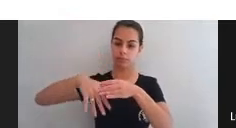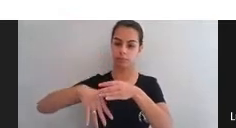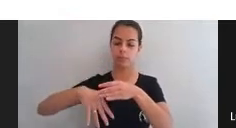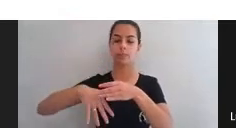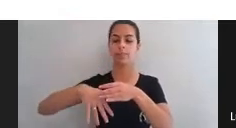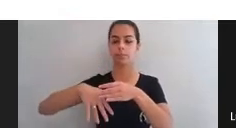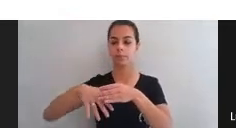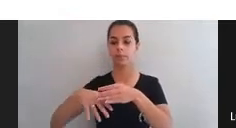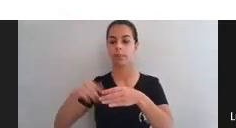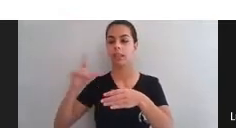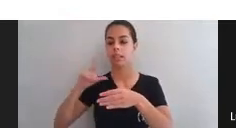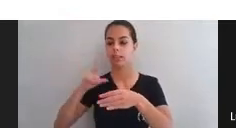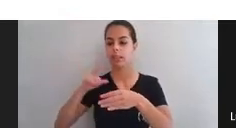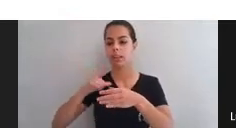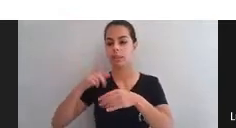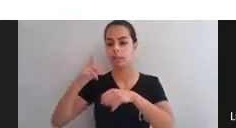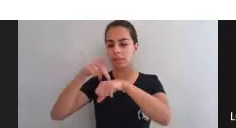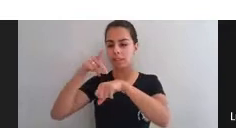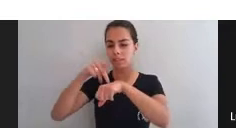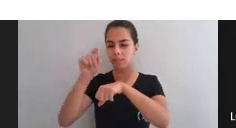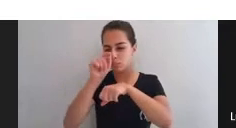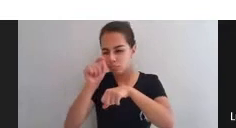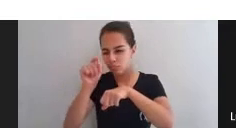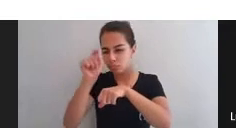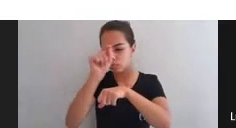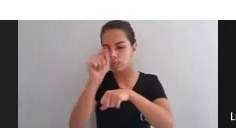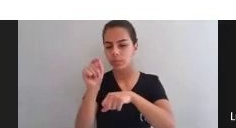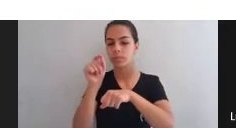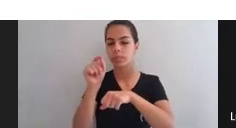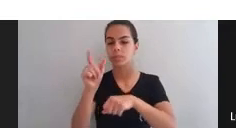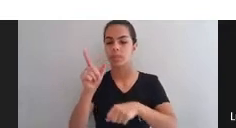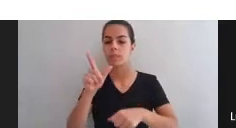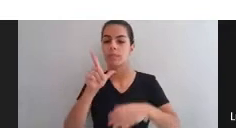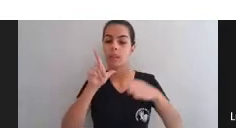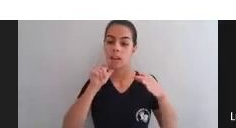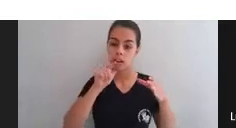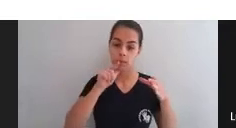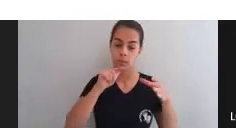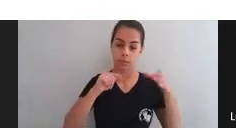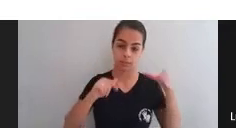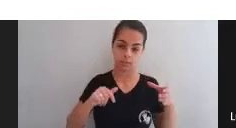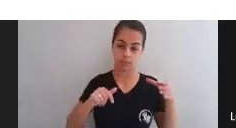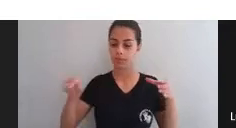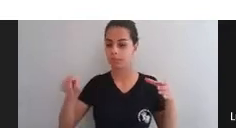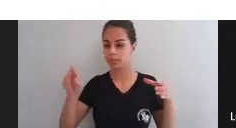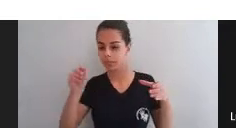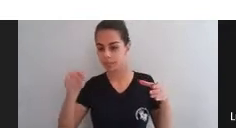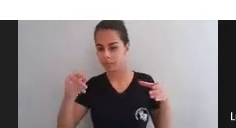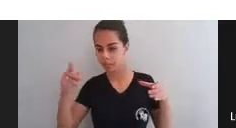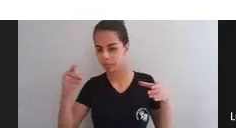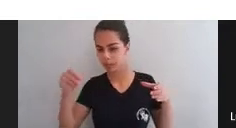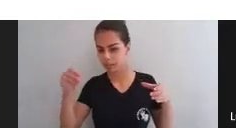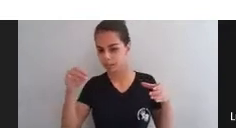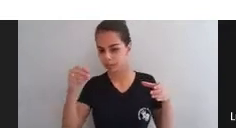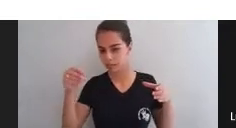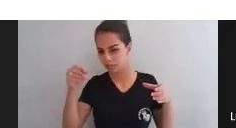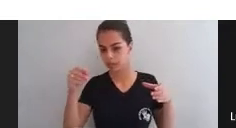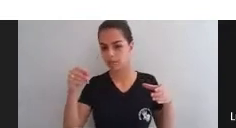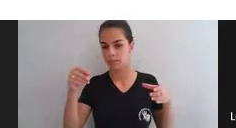né? Vários cristalzinhos ali, tal. Você tem água do outro lado, tem algumas coisinhas ali